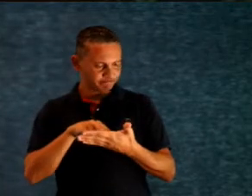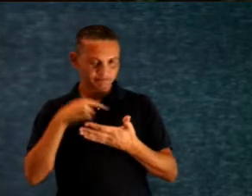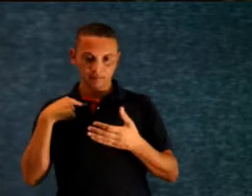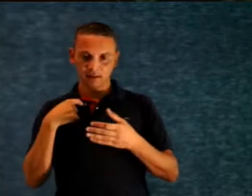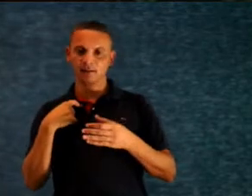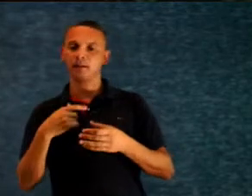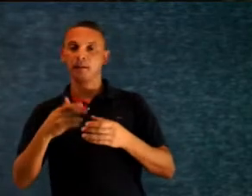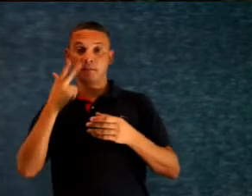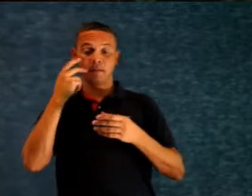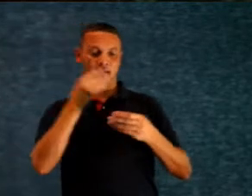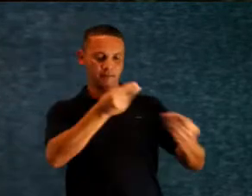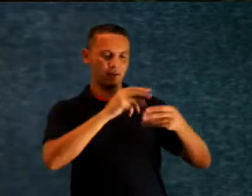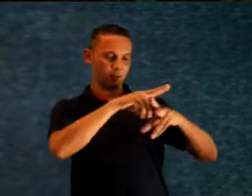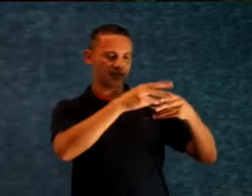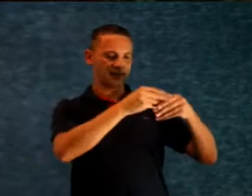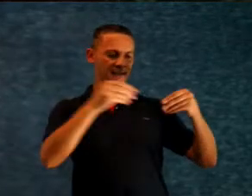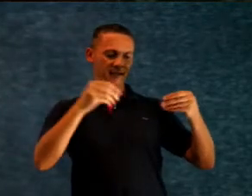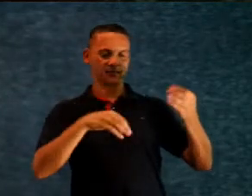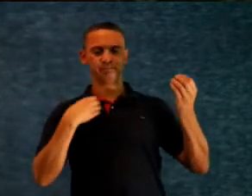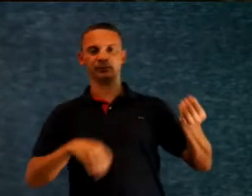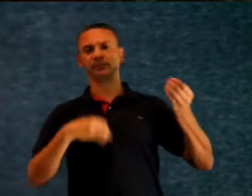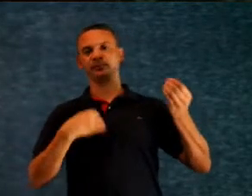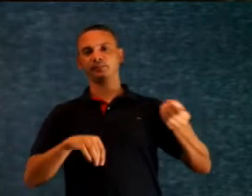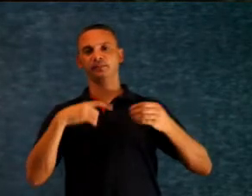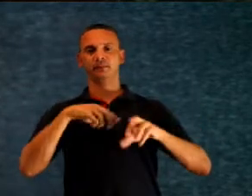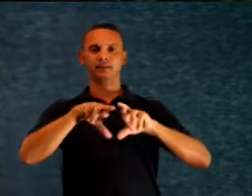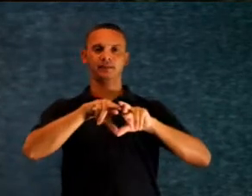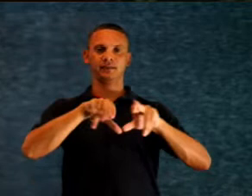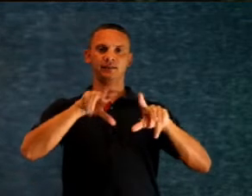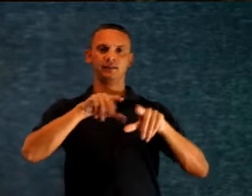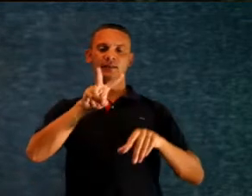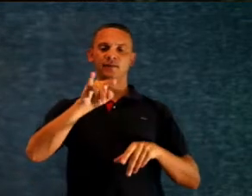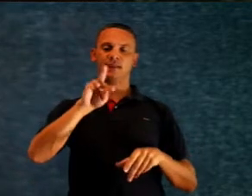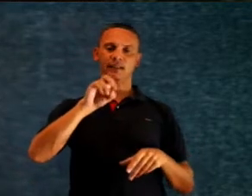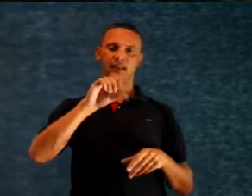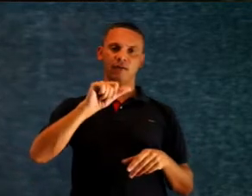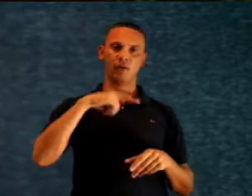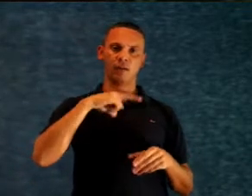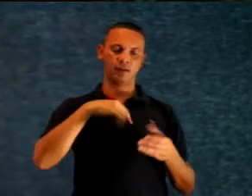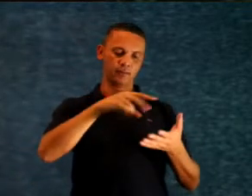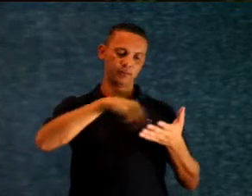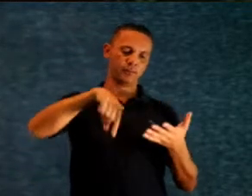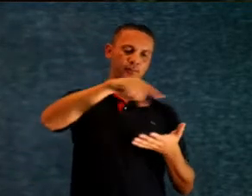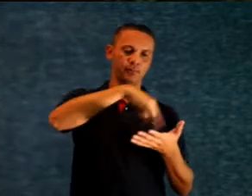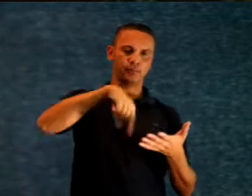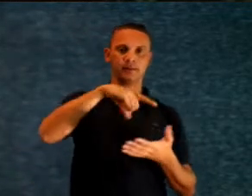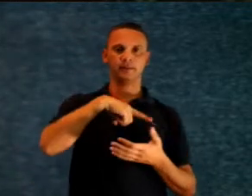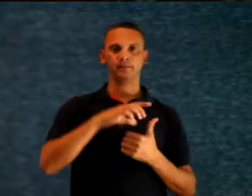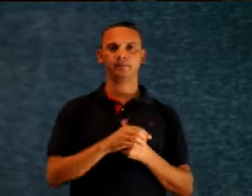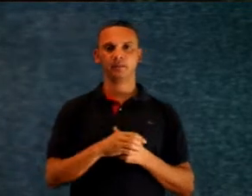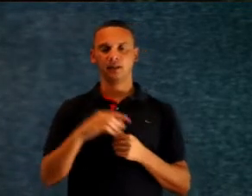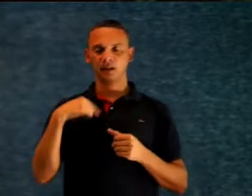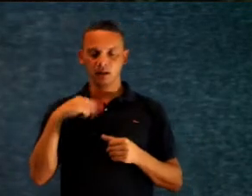vitrola manual, presente fora de propósito para minha idade e para os recursos modestos da família.